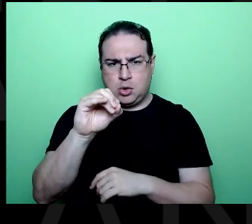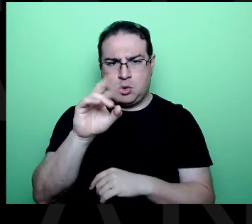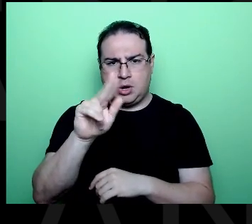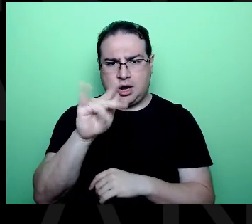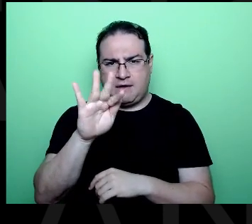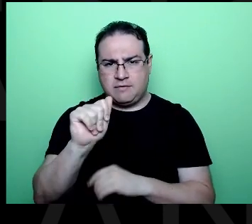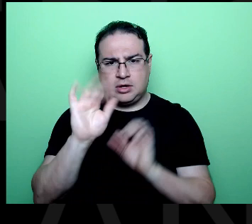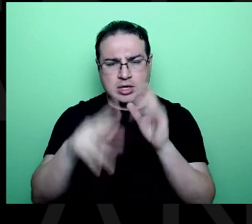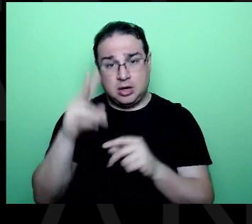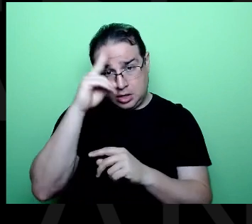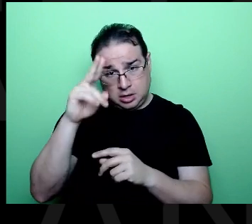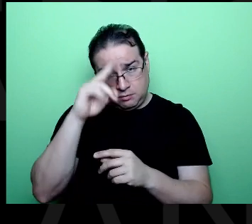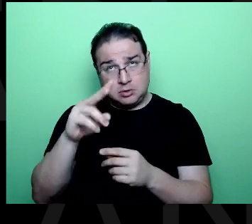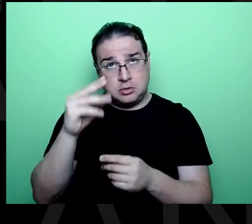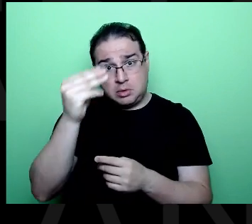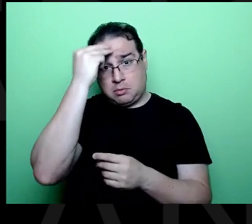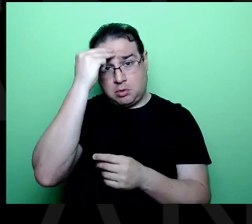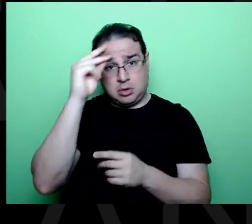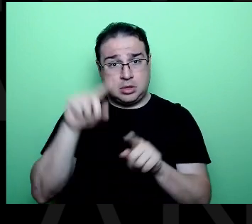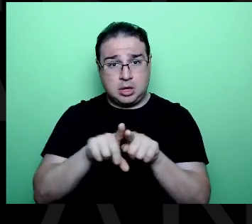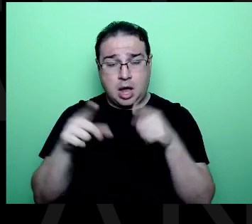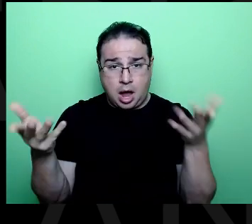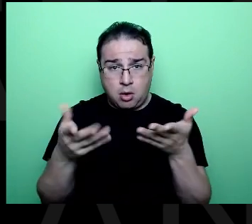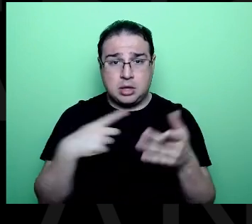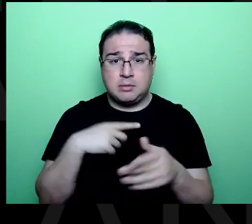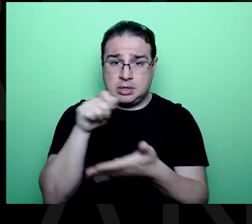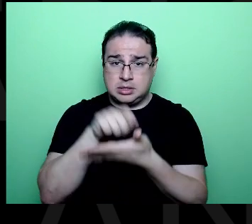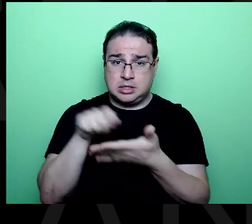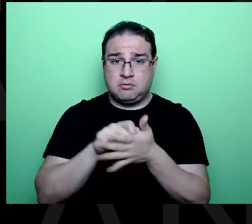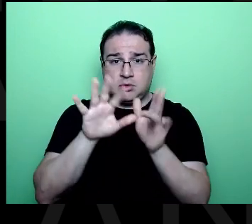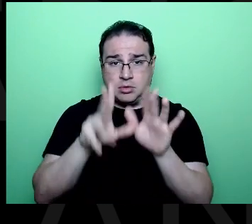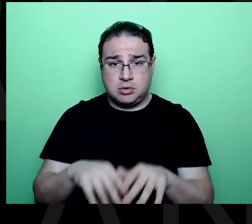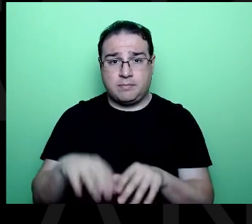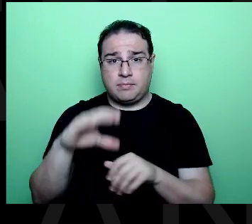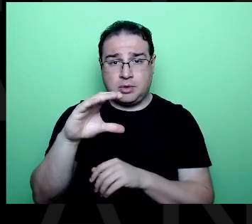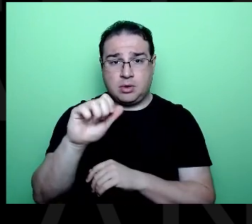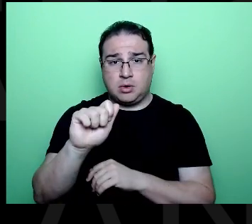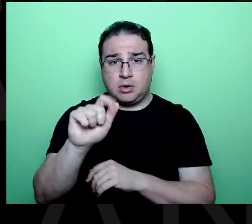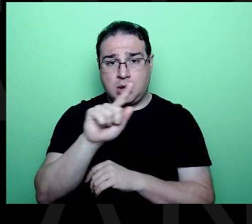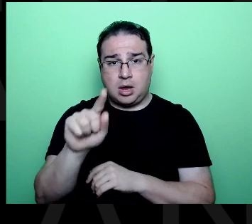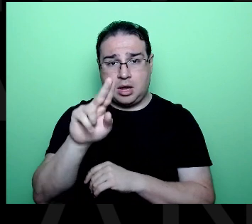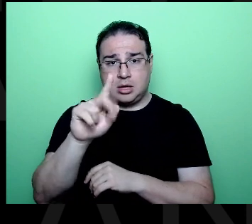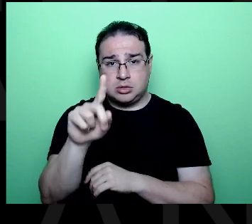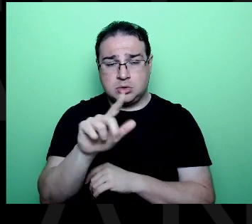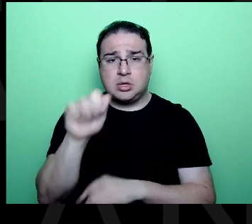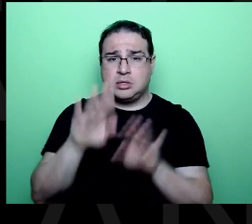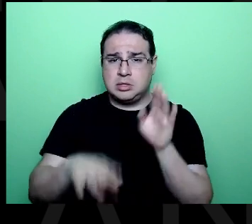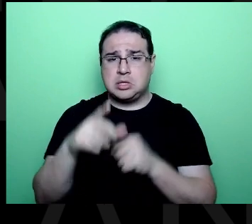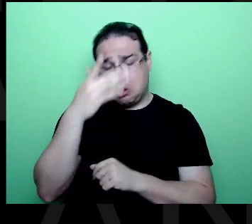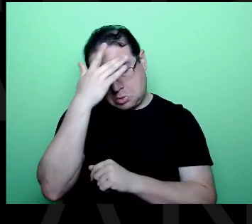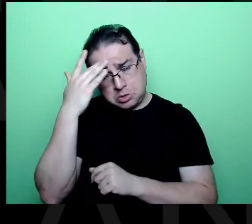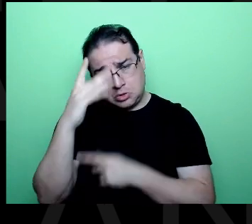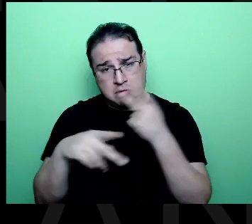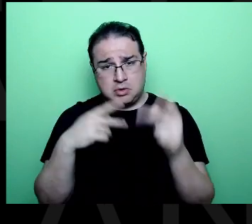de memórias, eu mesmo estou passando um pouco por isso agora, né, que eu estou escrevendo a biografia do Cazuza, e